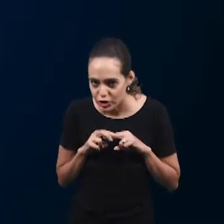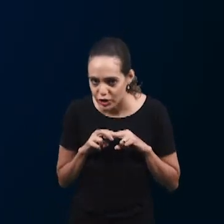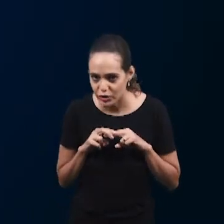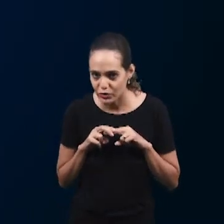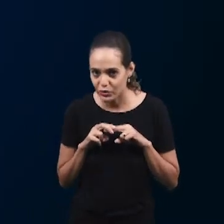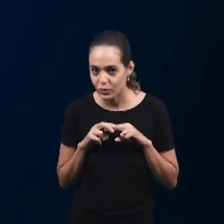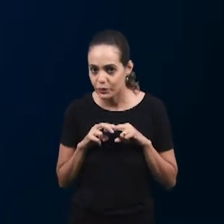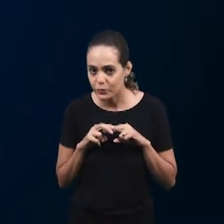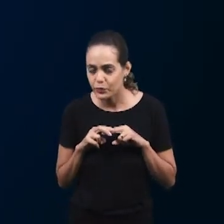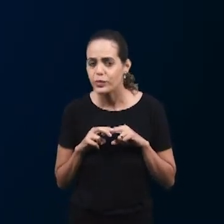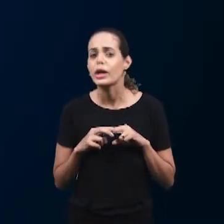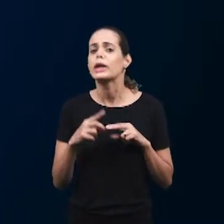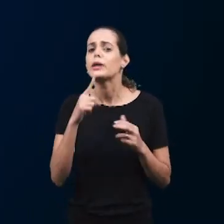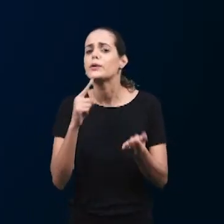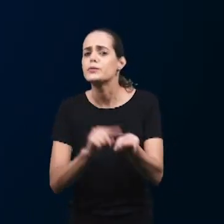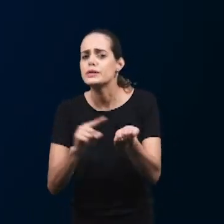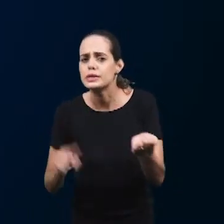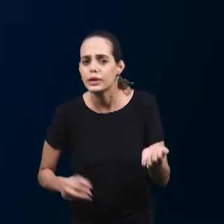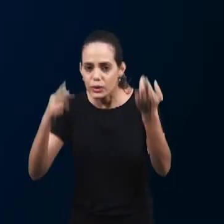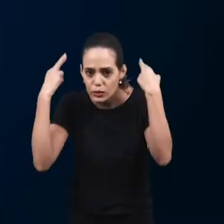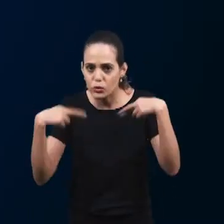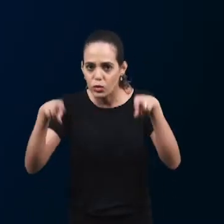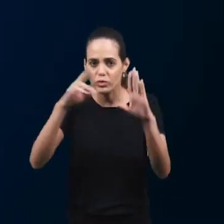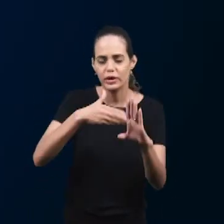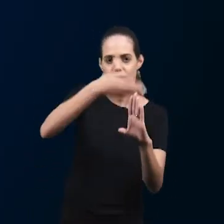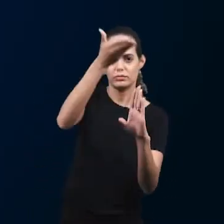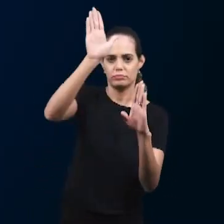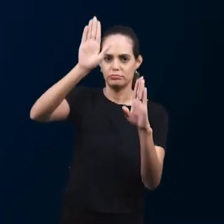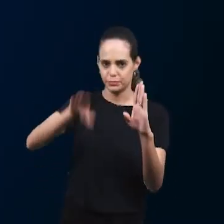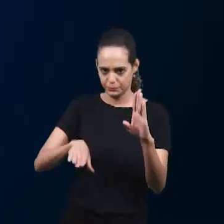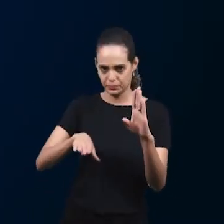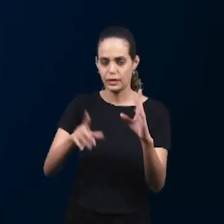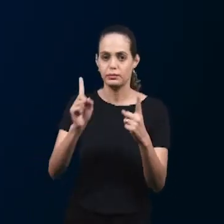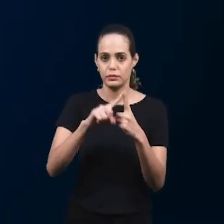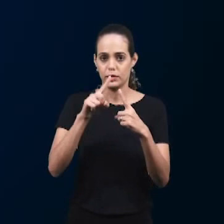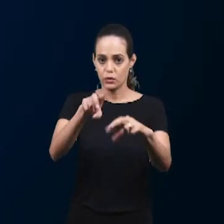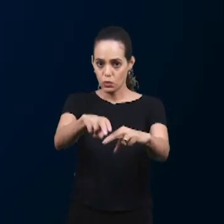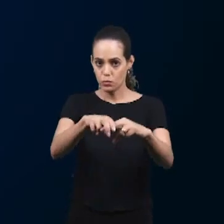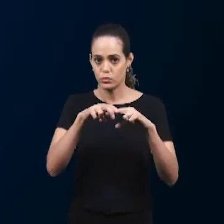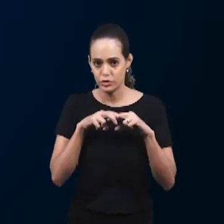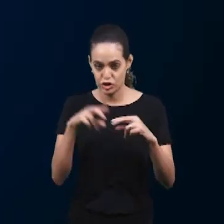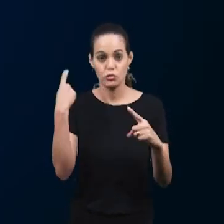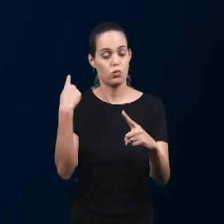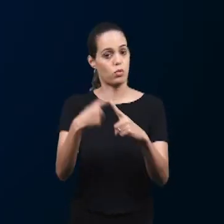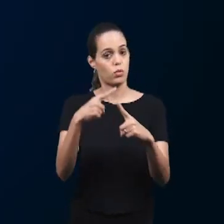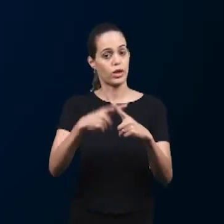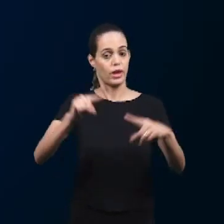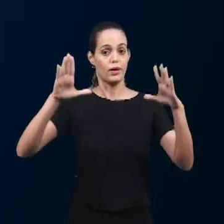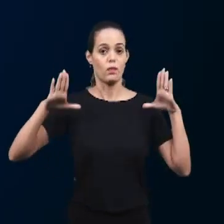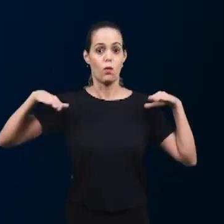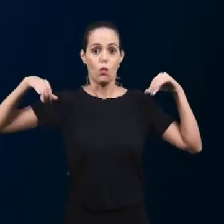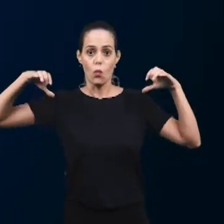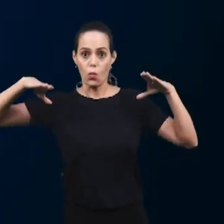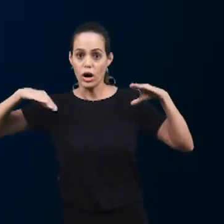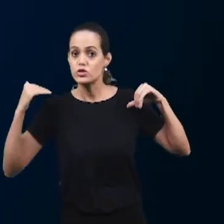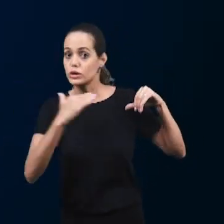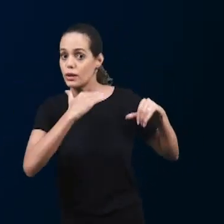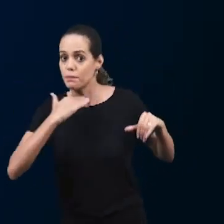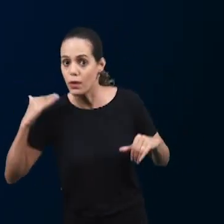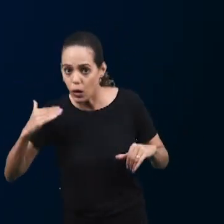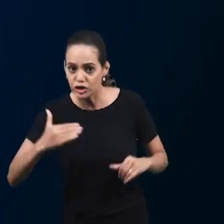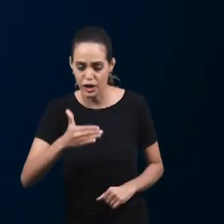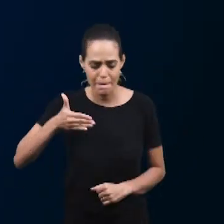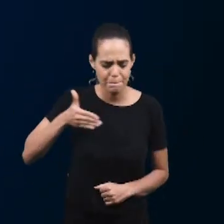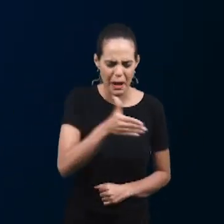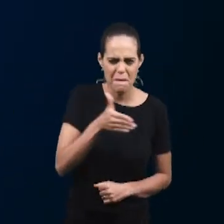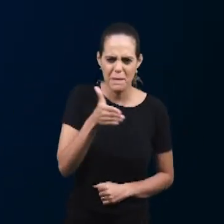motivo e onde o sangue do cordeiro deveria ser passado. Motivo: porque o anjo da morte